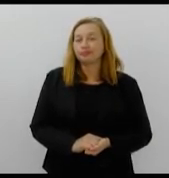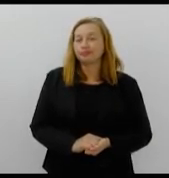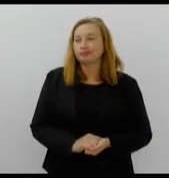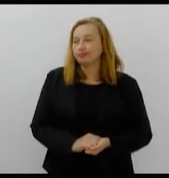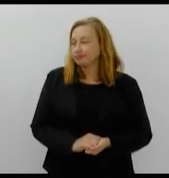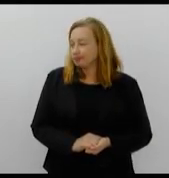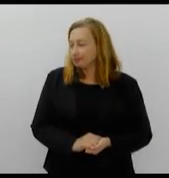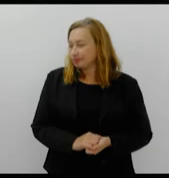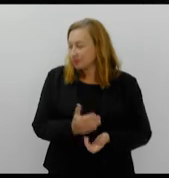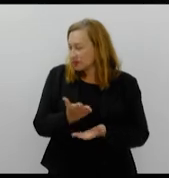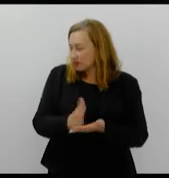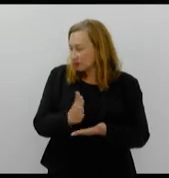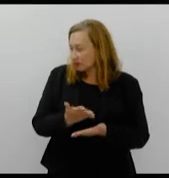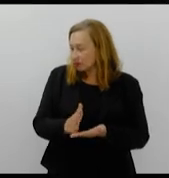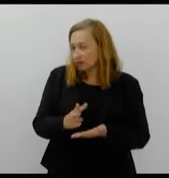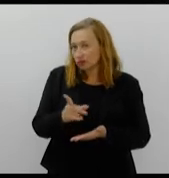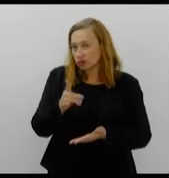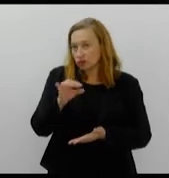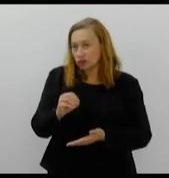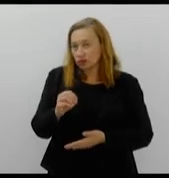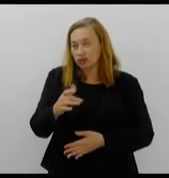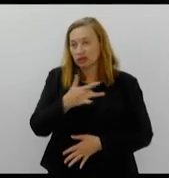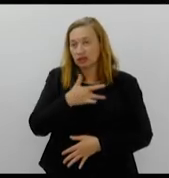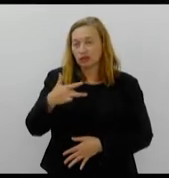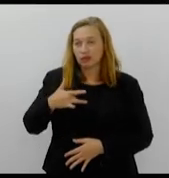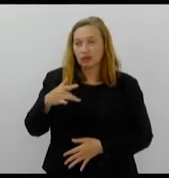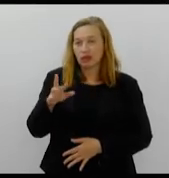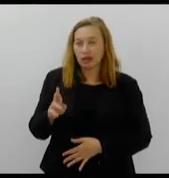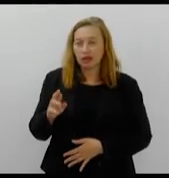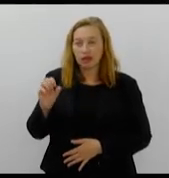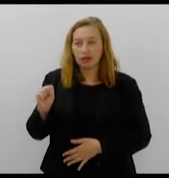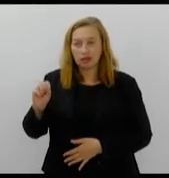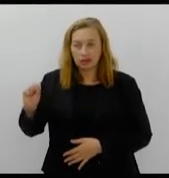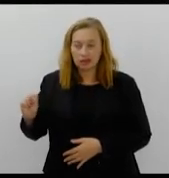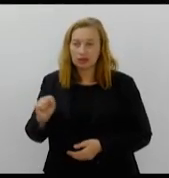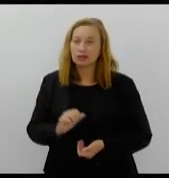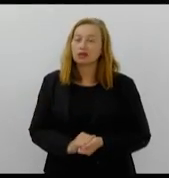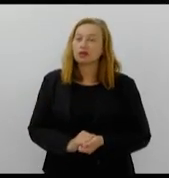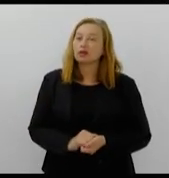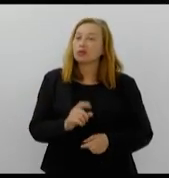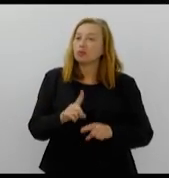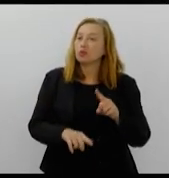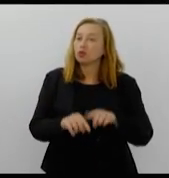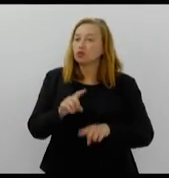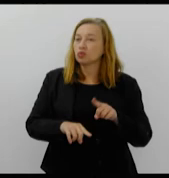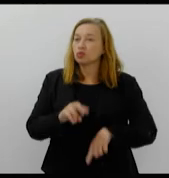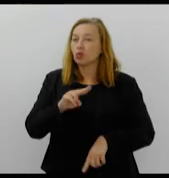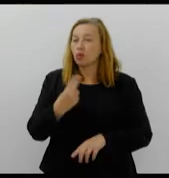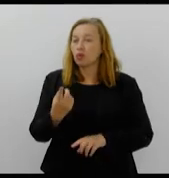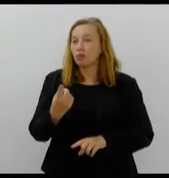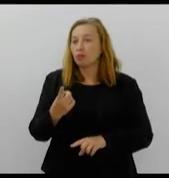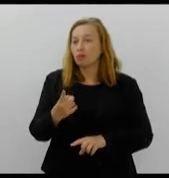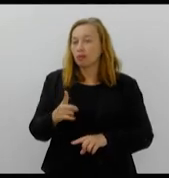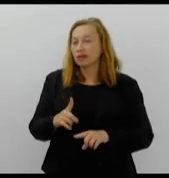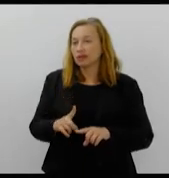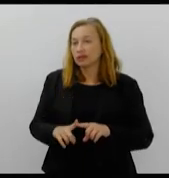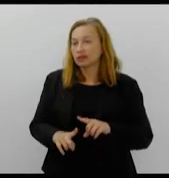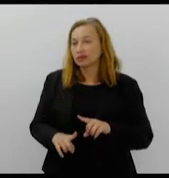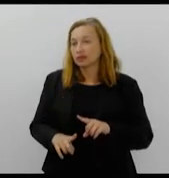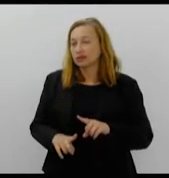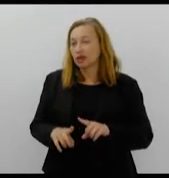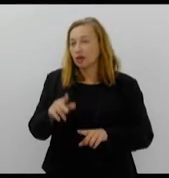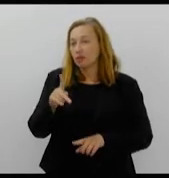resíduo sólido de serviço de saúde, o RSSS, como subproduto ou material residual e não produto, como